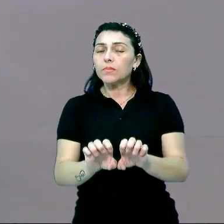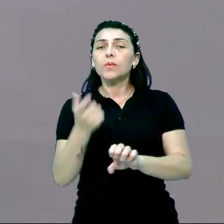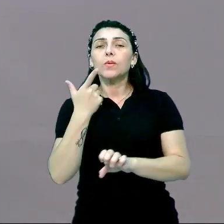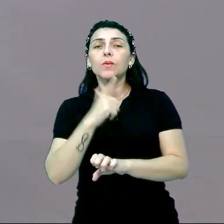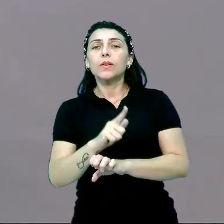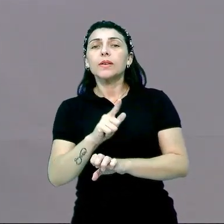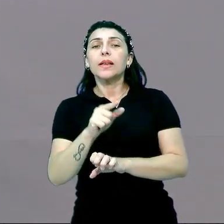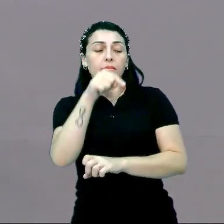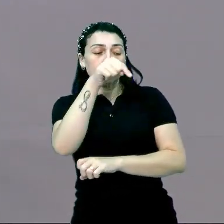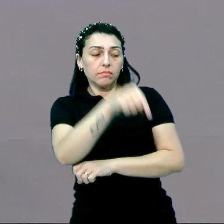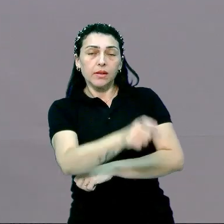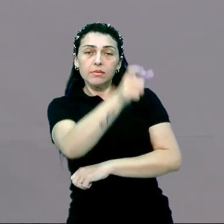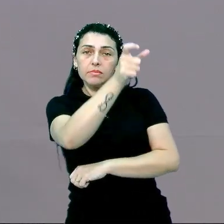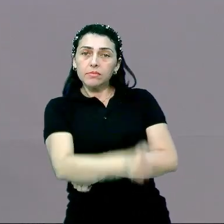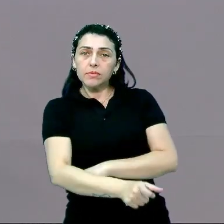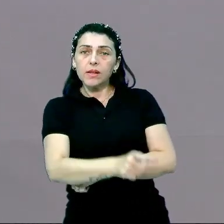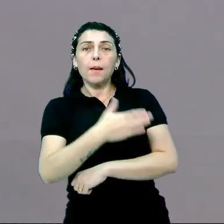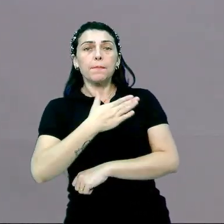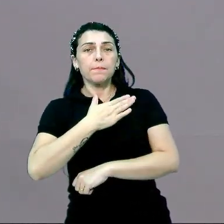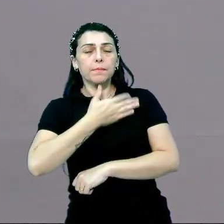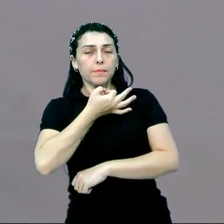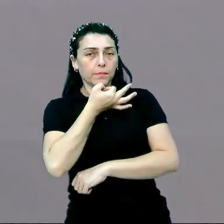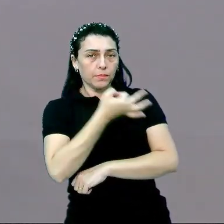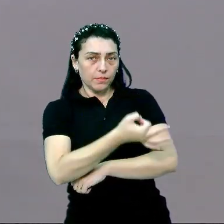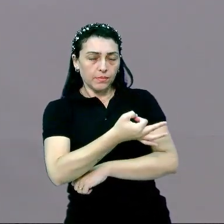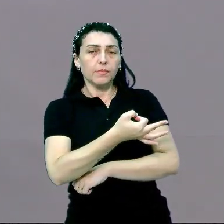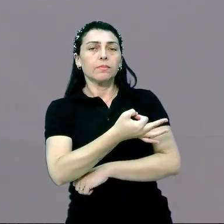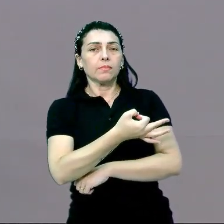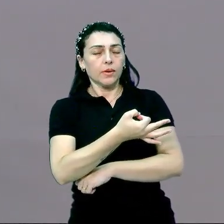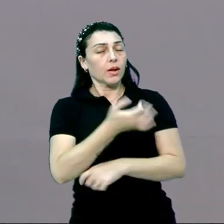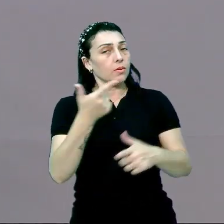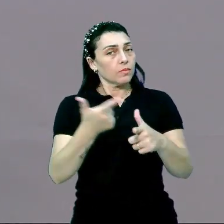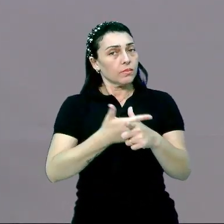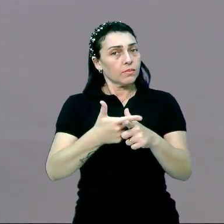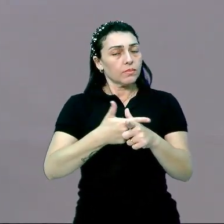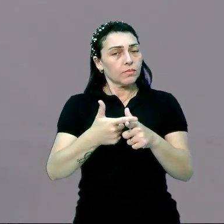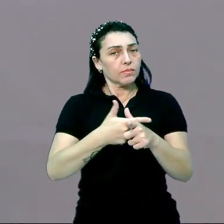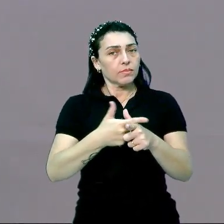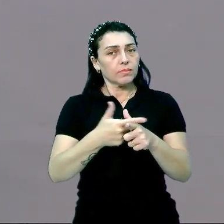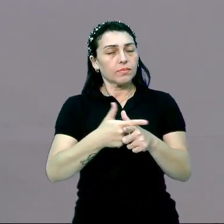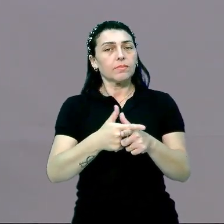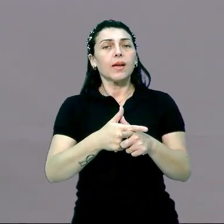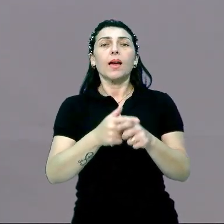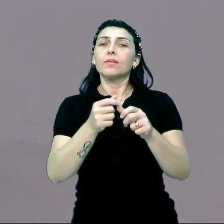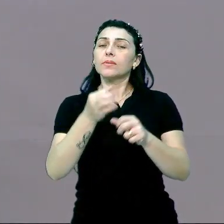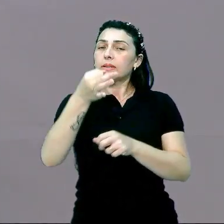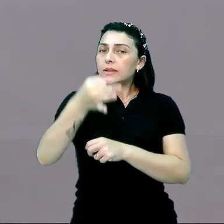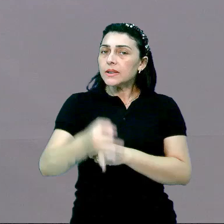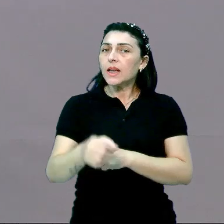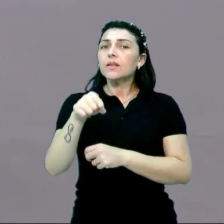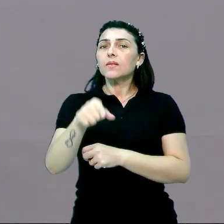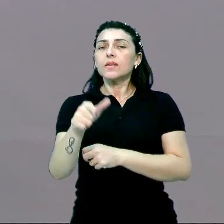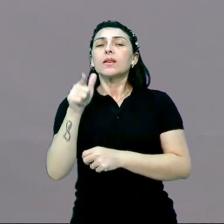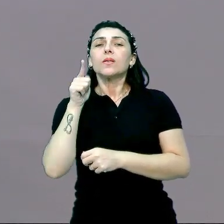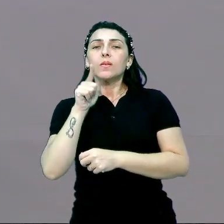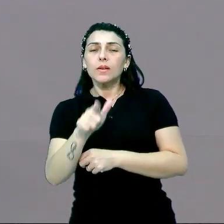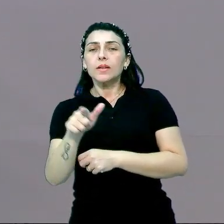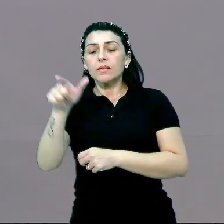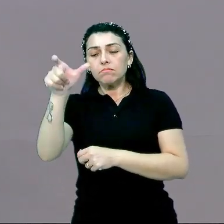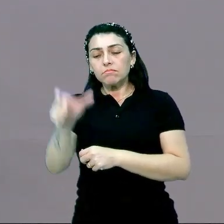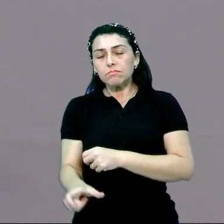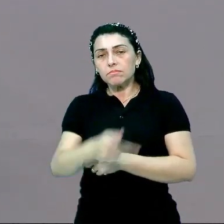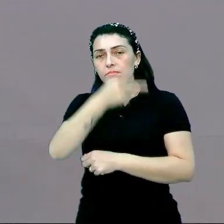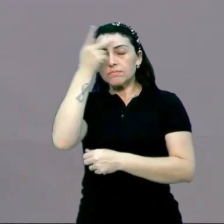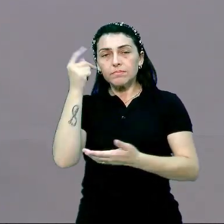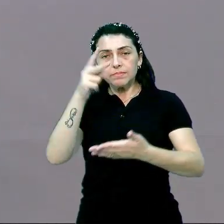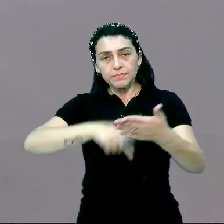consegue convencer que aquele seu ponto de vista para aquele determinado problema é o apropriado, que você convenceu a pessoa que vai ler a